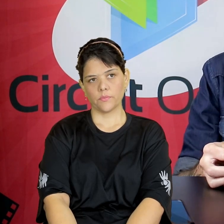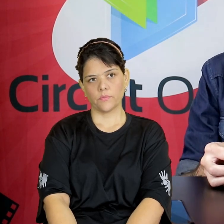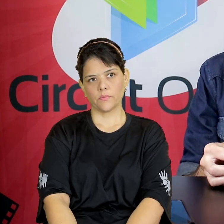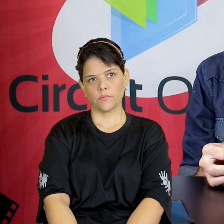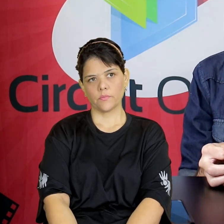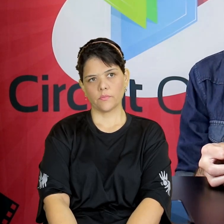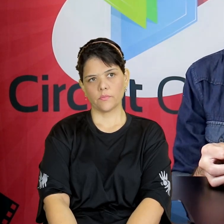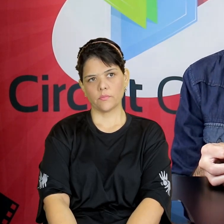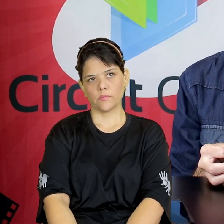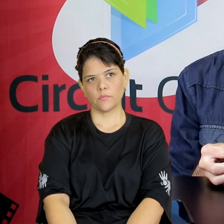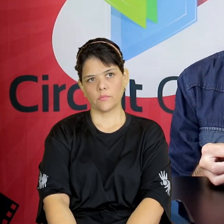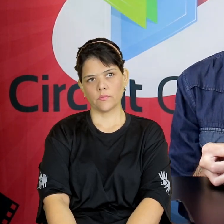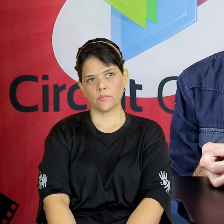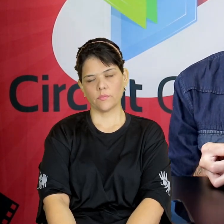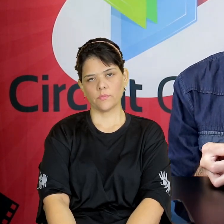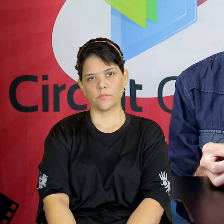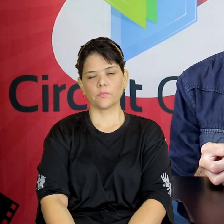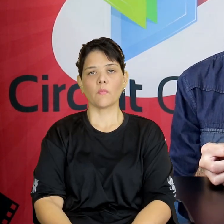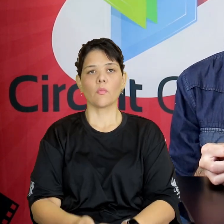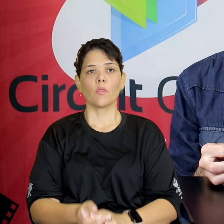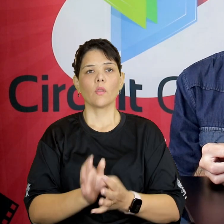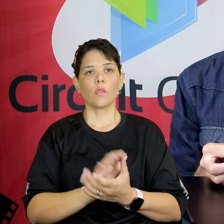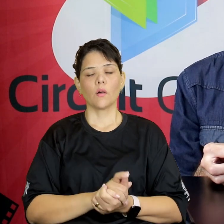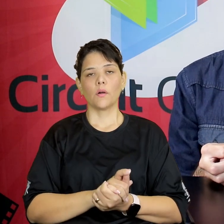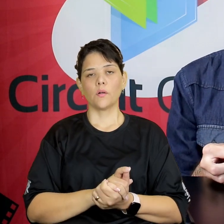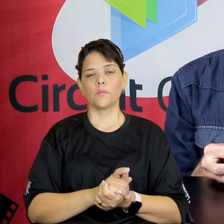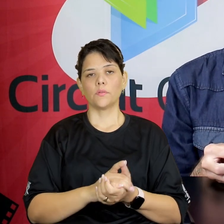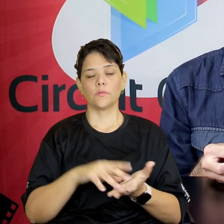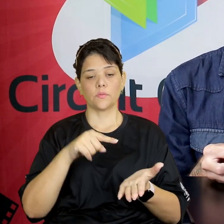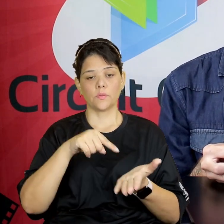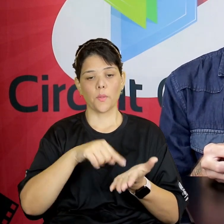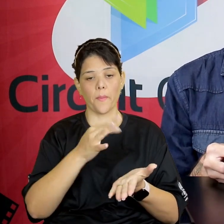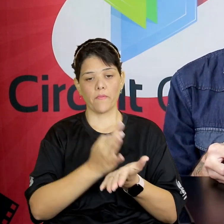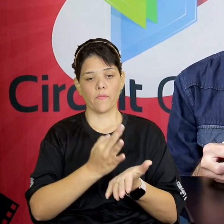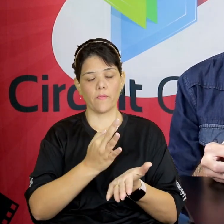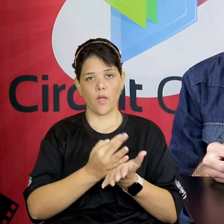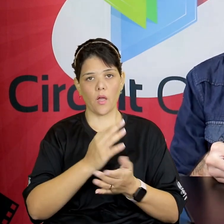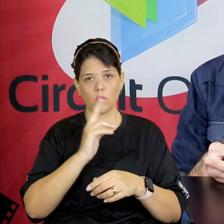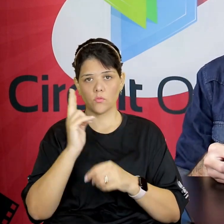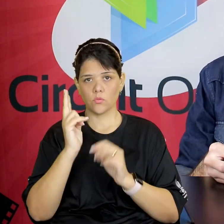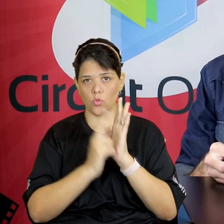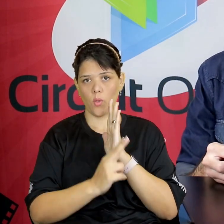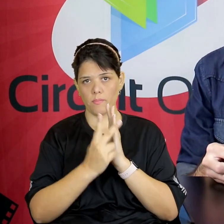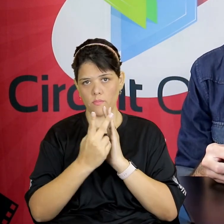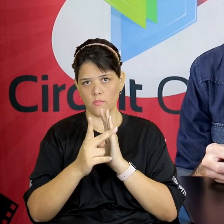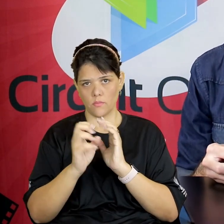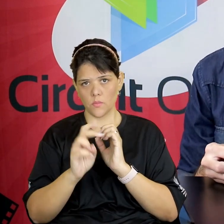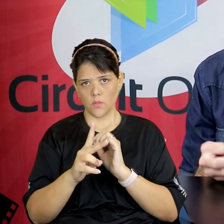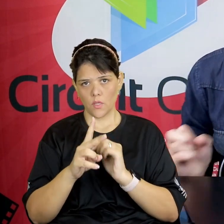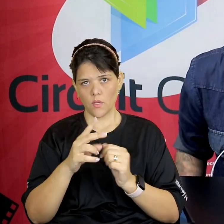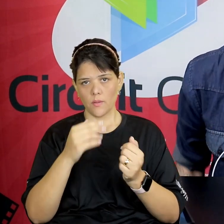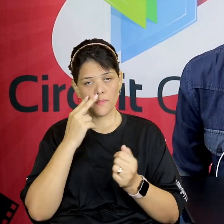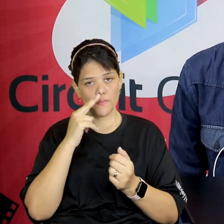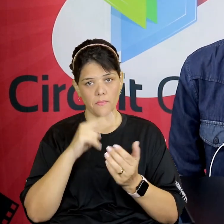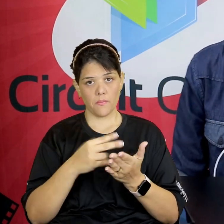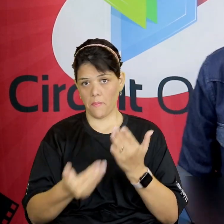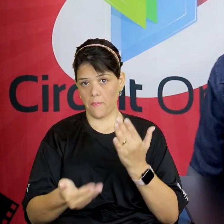secretaria está liberando a lista em alguns minutinhos, beleza? Então, só ficar de olho para ninguém perder a lista e não ter nenhum problema.